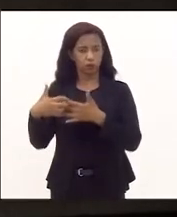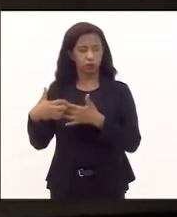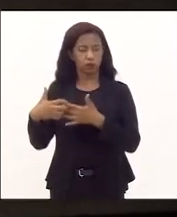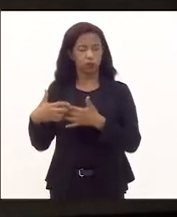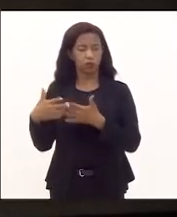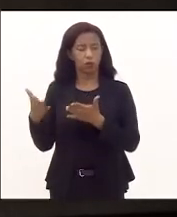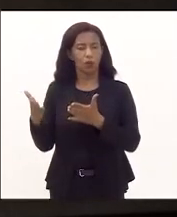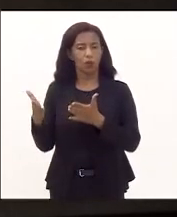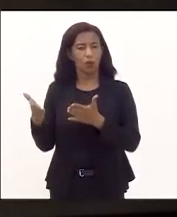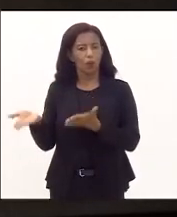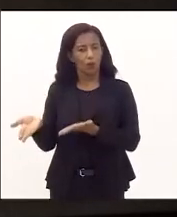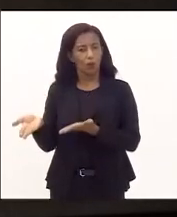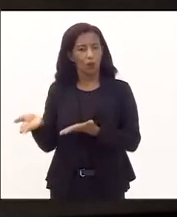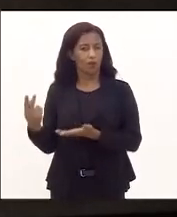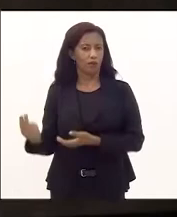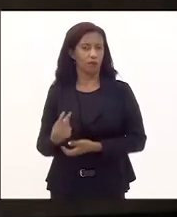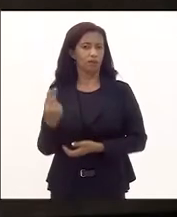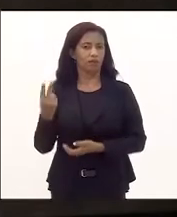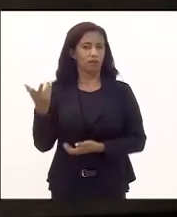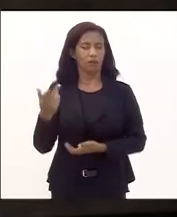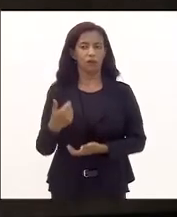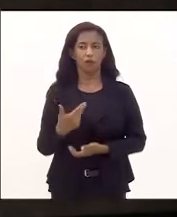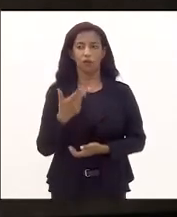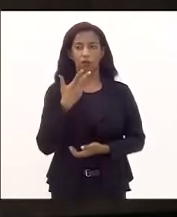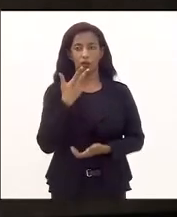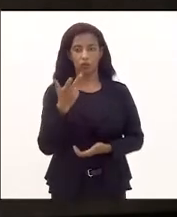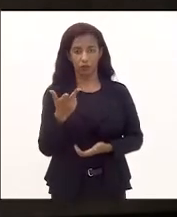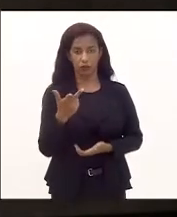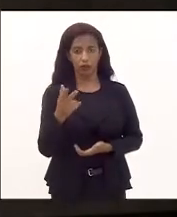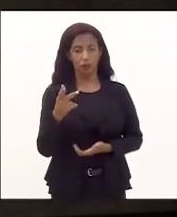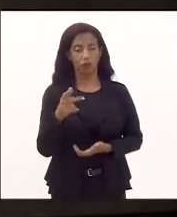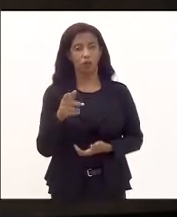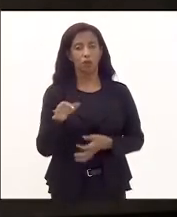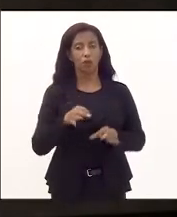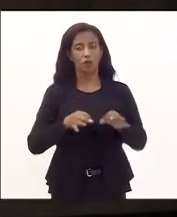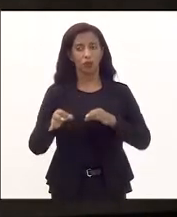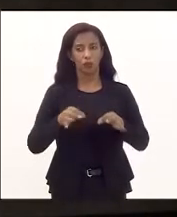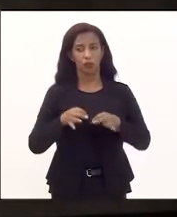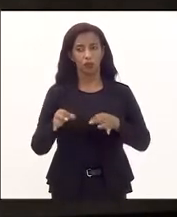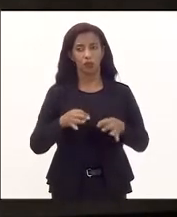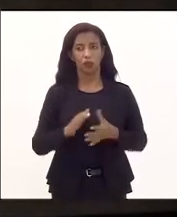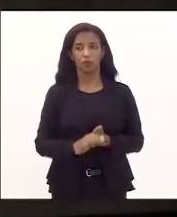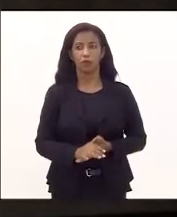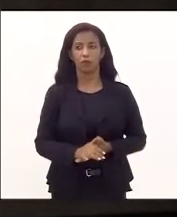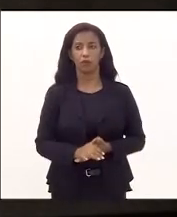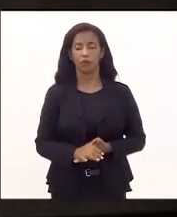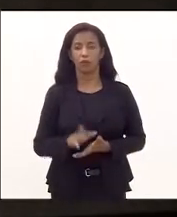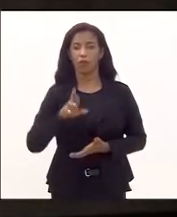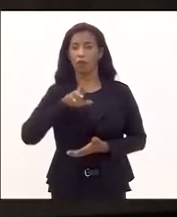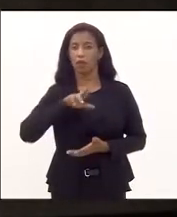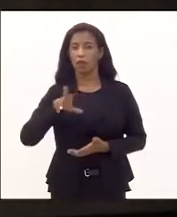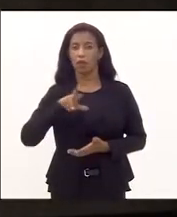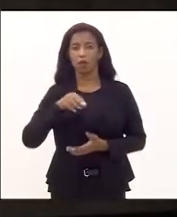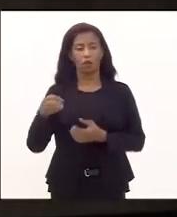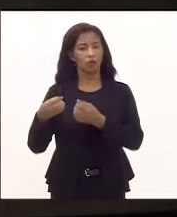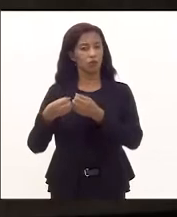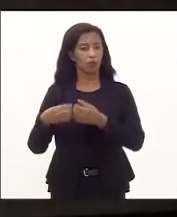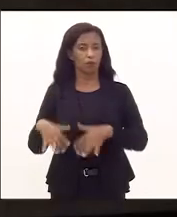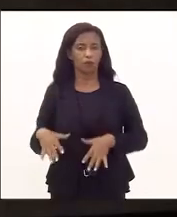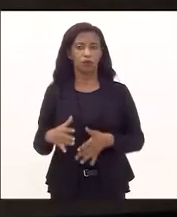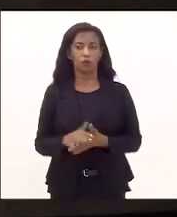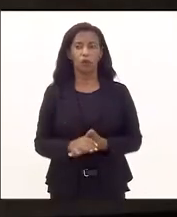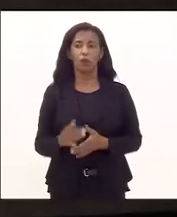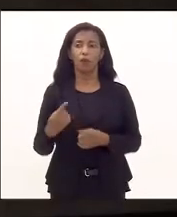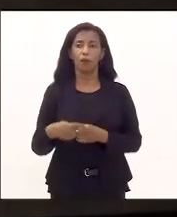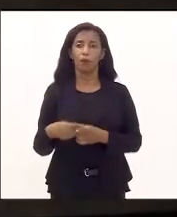essa preliminar, senhor presidente, eu estou dizendo que o projeto do deputado Brazão não está prejudicado,